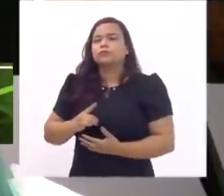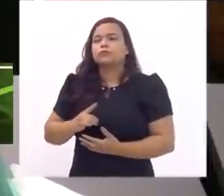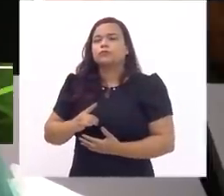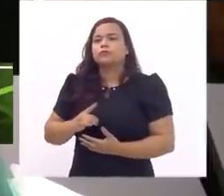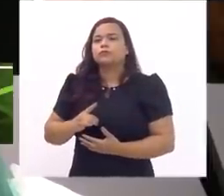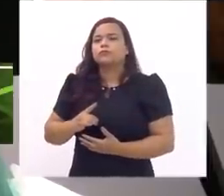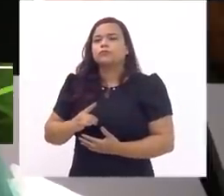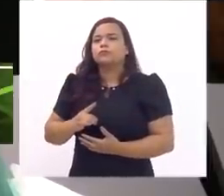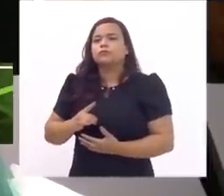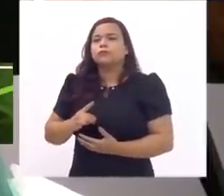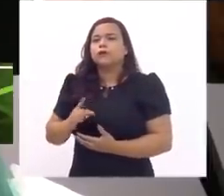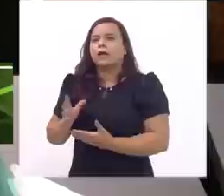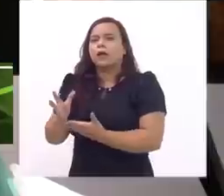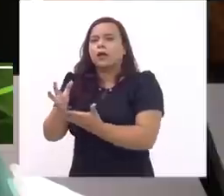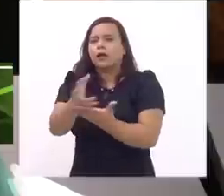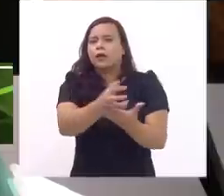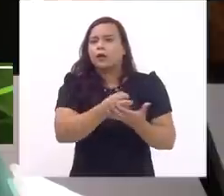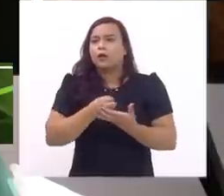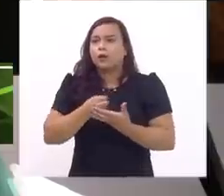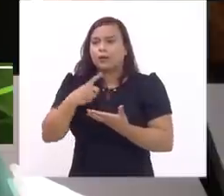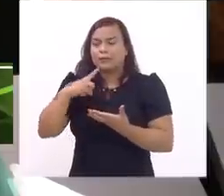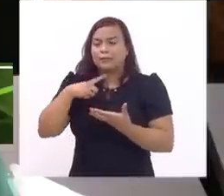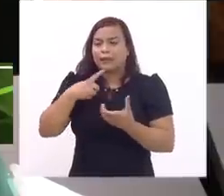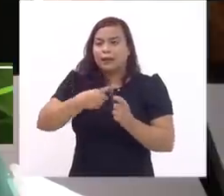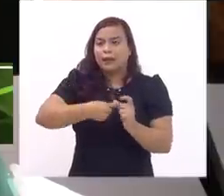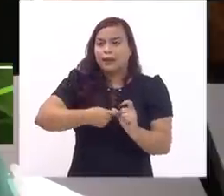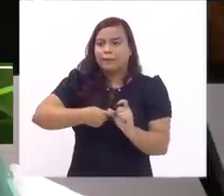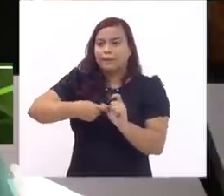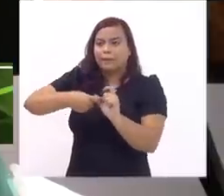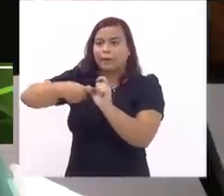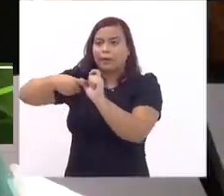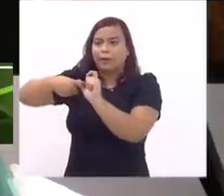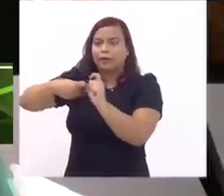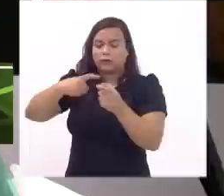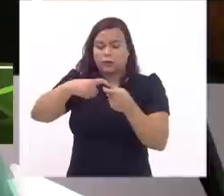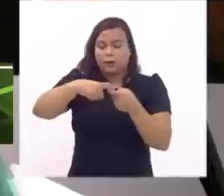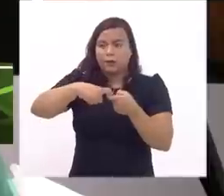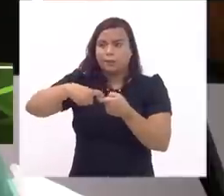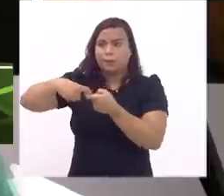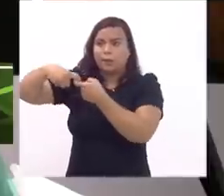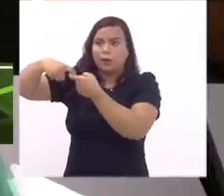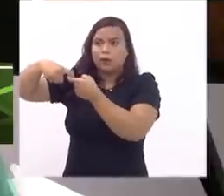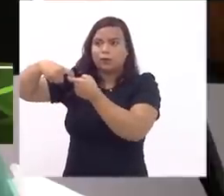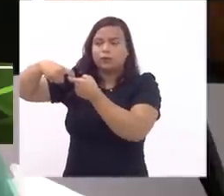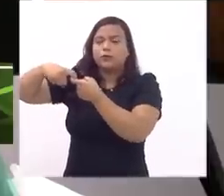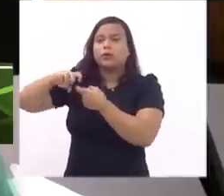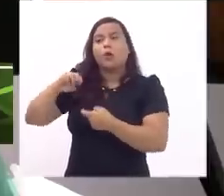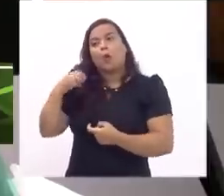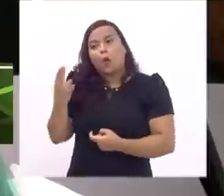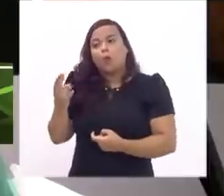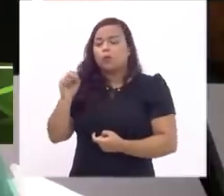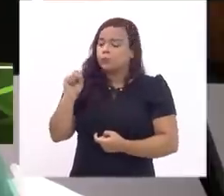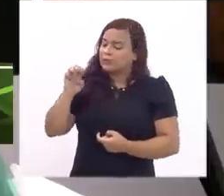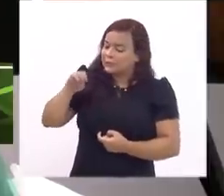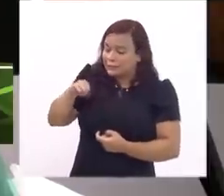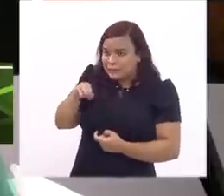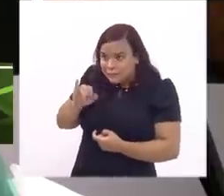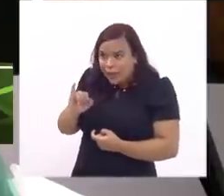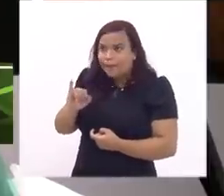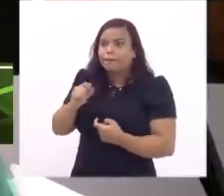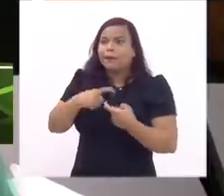meio exclusivo de reboque ou semi-reboque, o veículo até, que será encaminhado até o local de